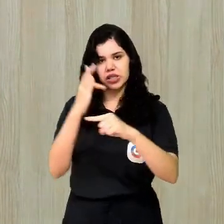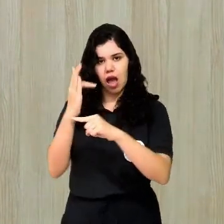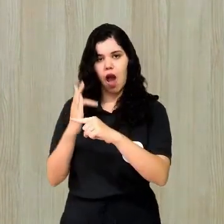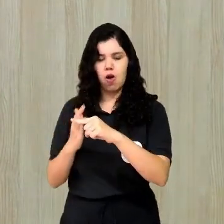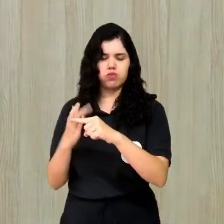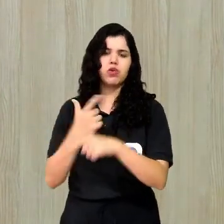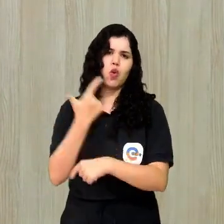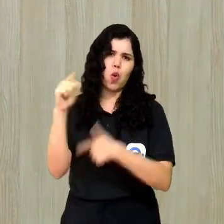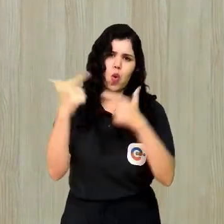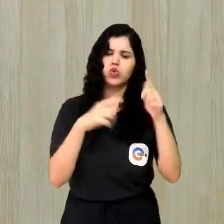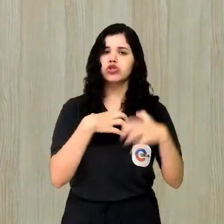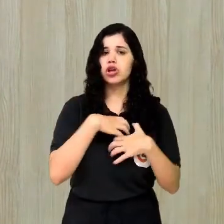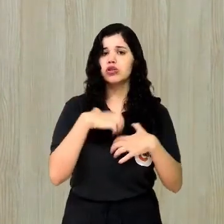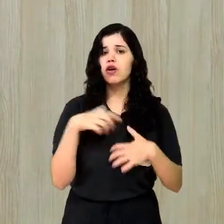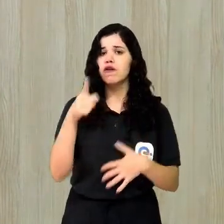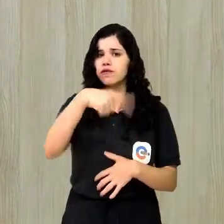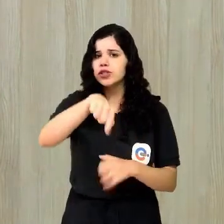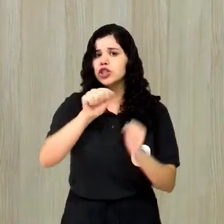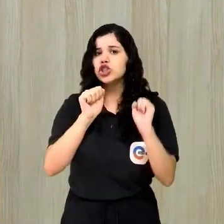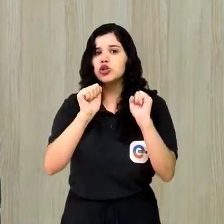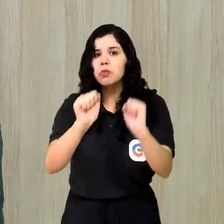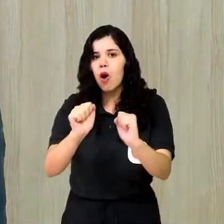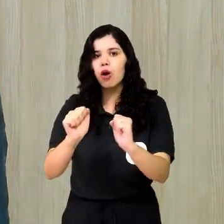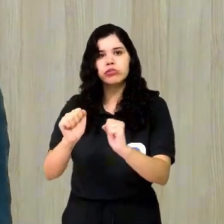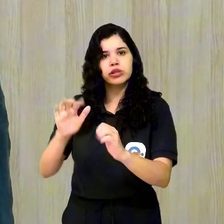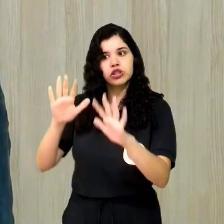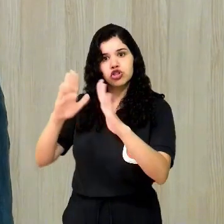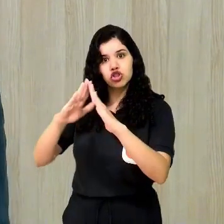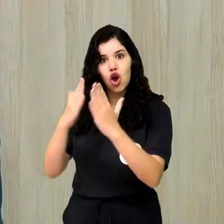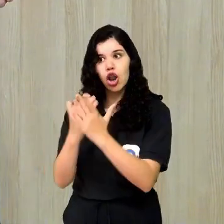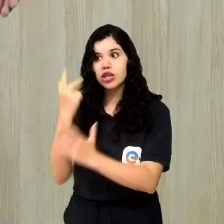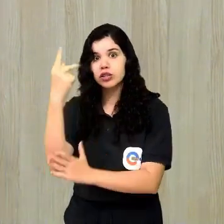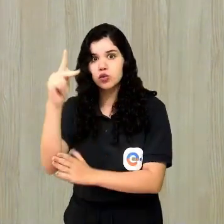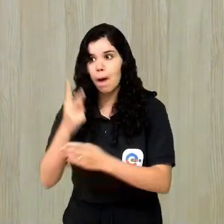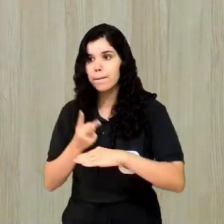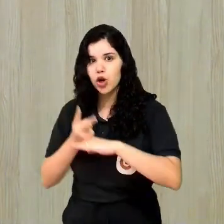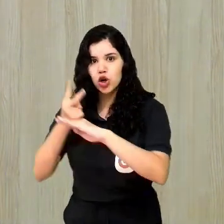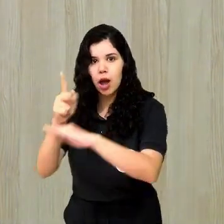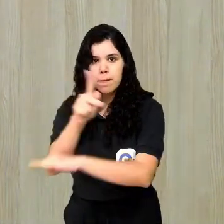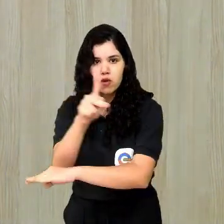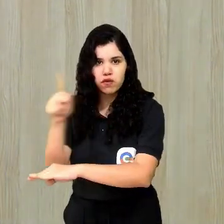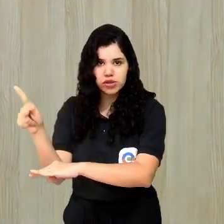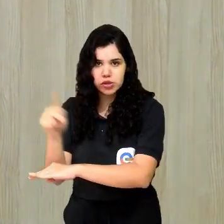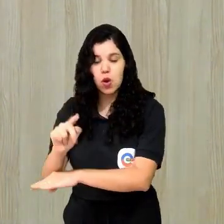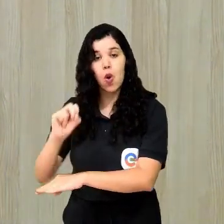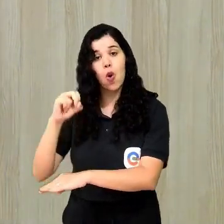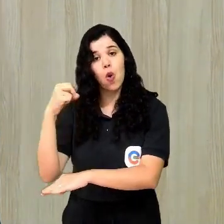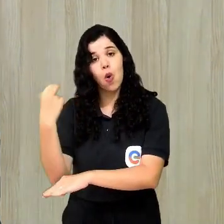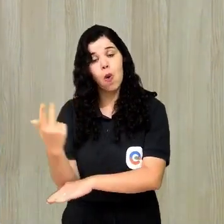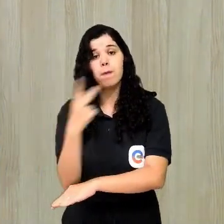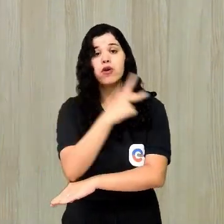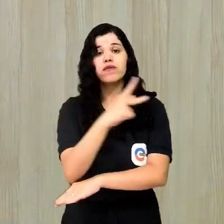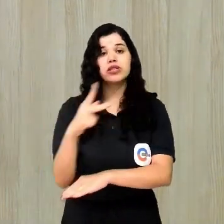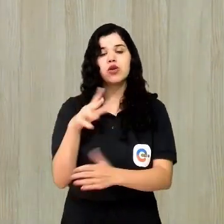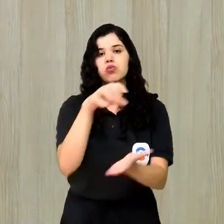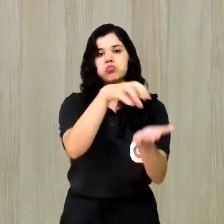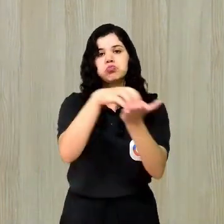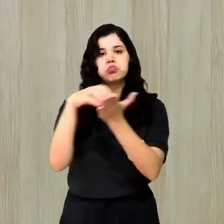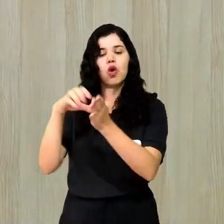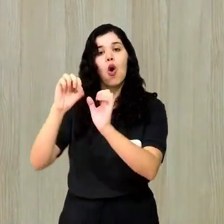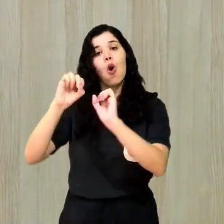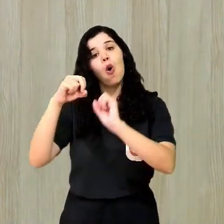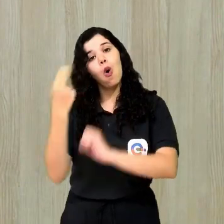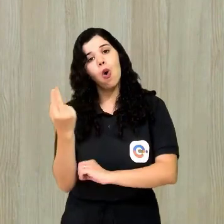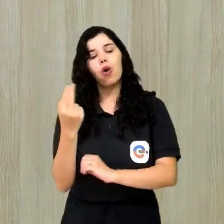diferentes. Sobre isso, vocês podem conversar tanto com os professores das escolas de vocês, ou com o professor do polo, ou